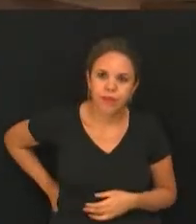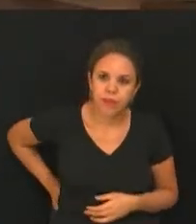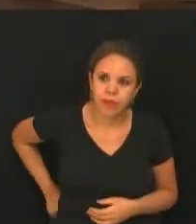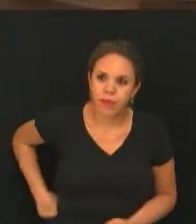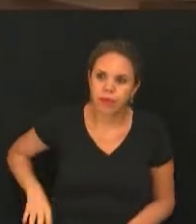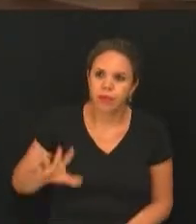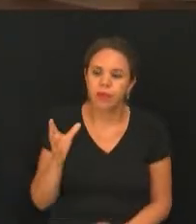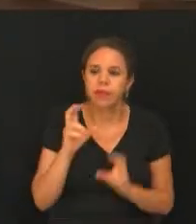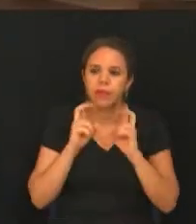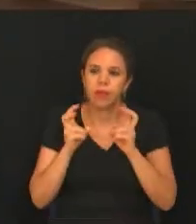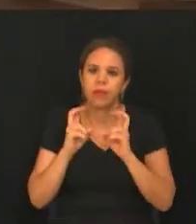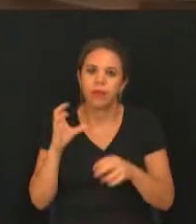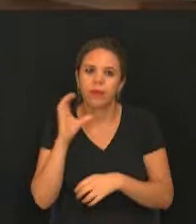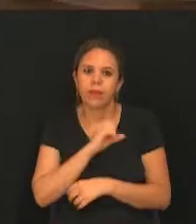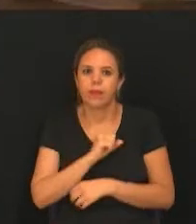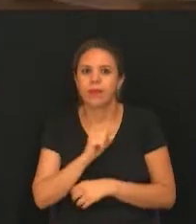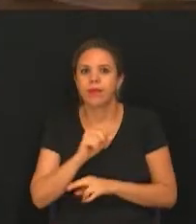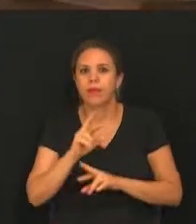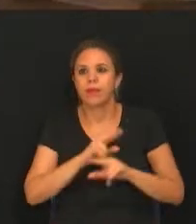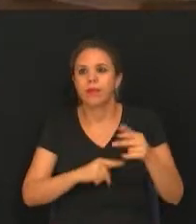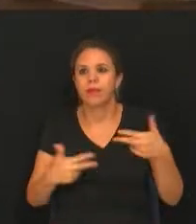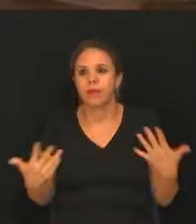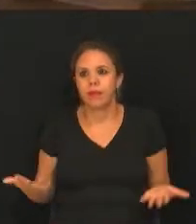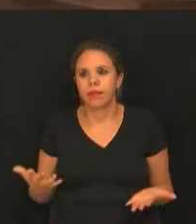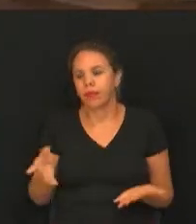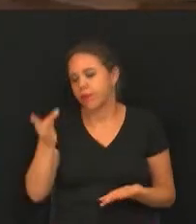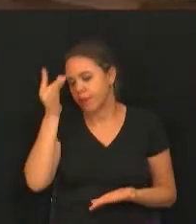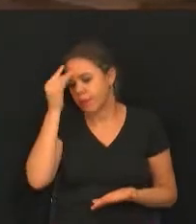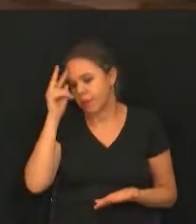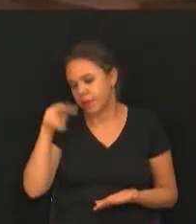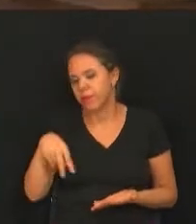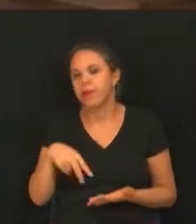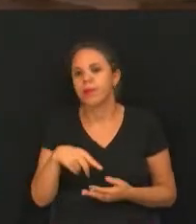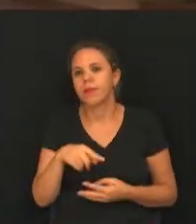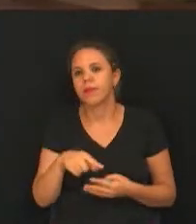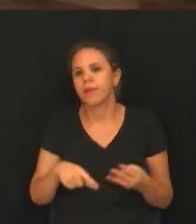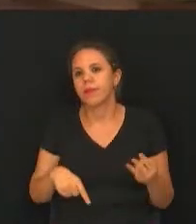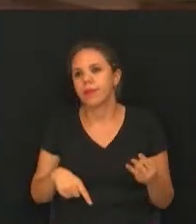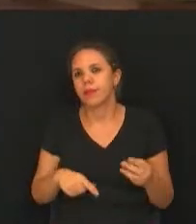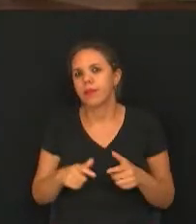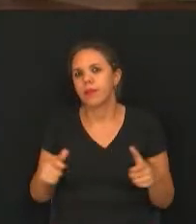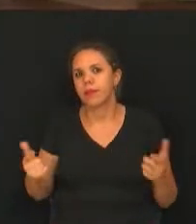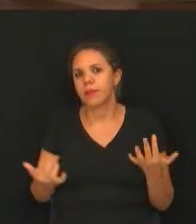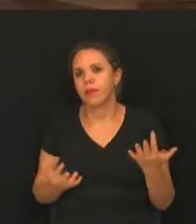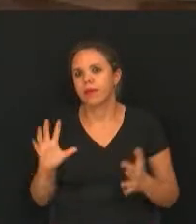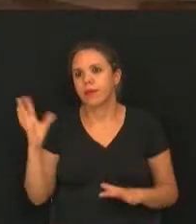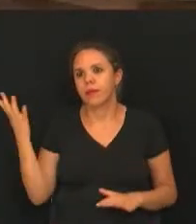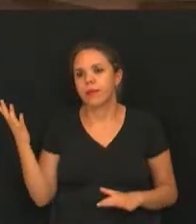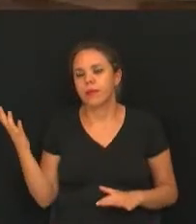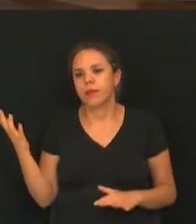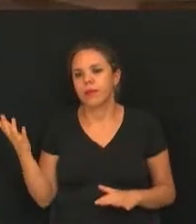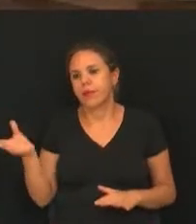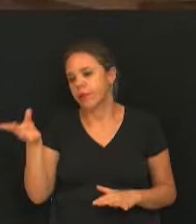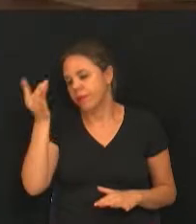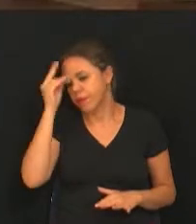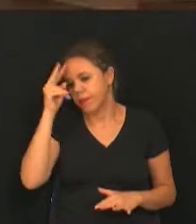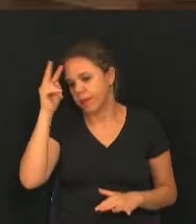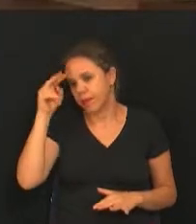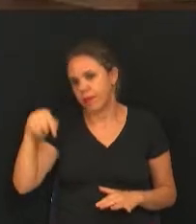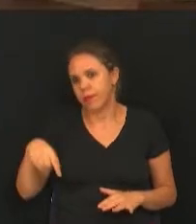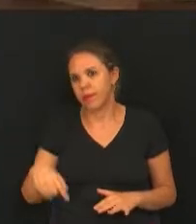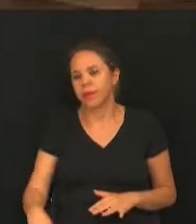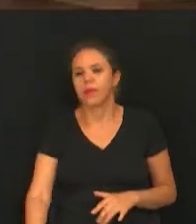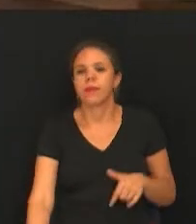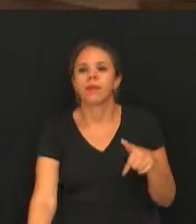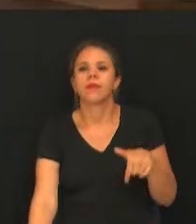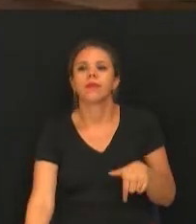ocorrências variadas, né? Mas as que mais marcaram foram esses grandes incêndios que ocorreu e que marcou a história também do 7º IGB